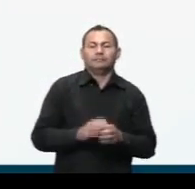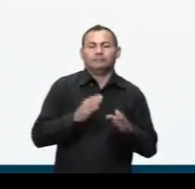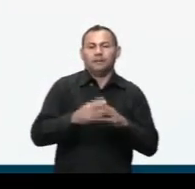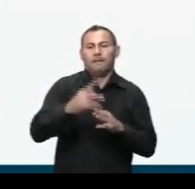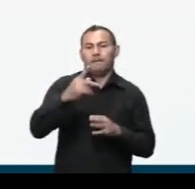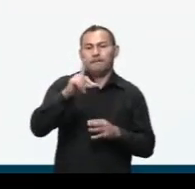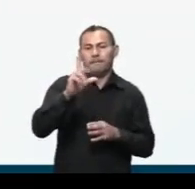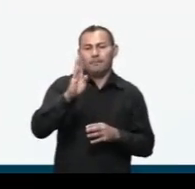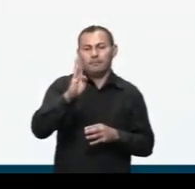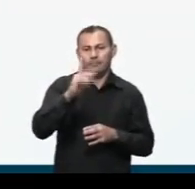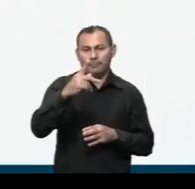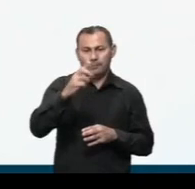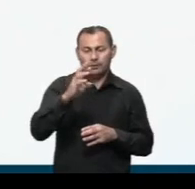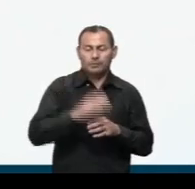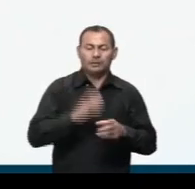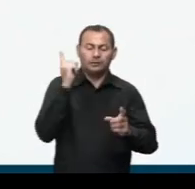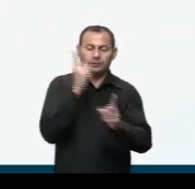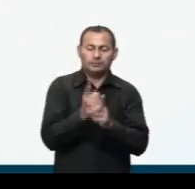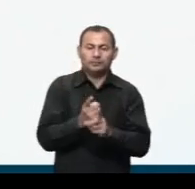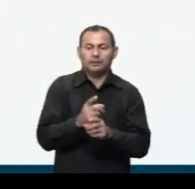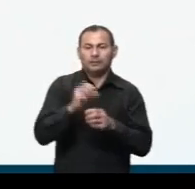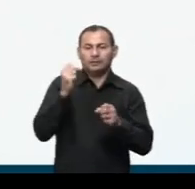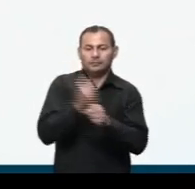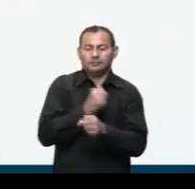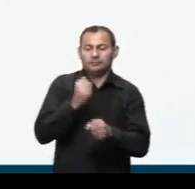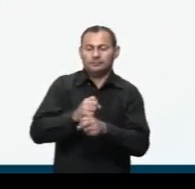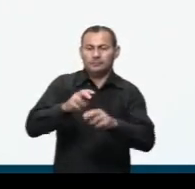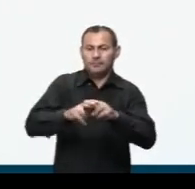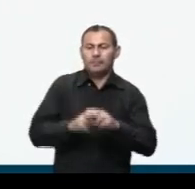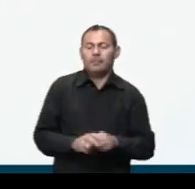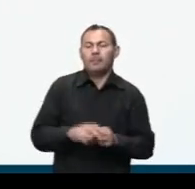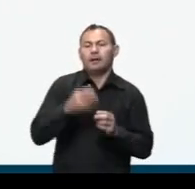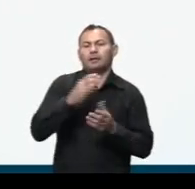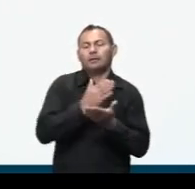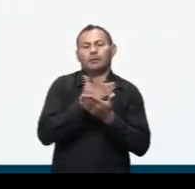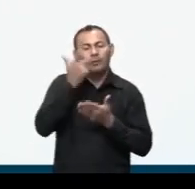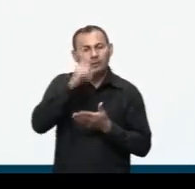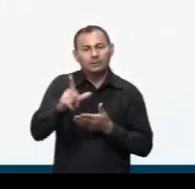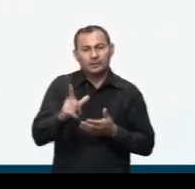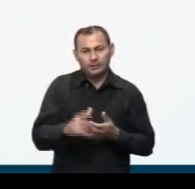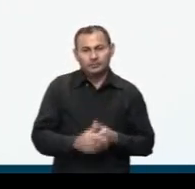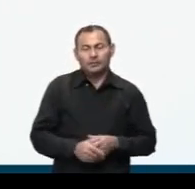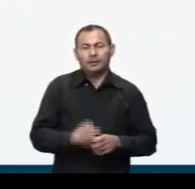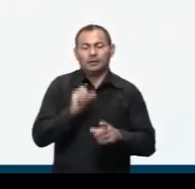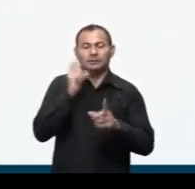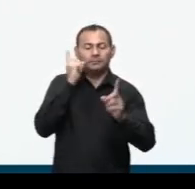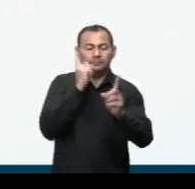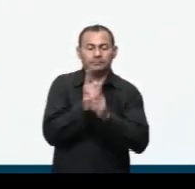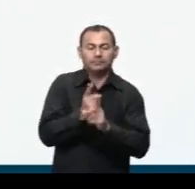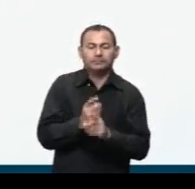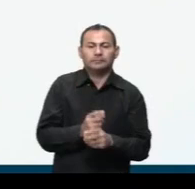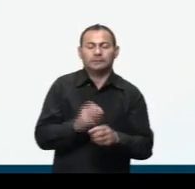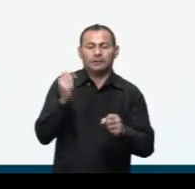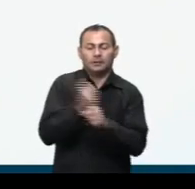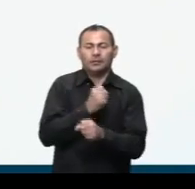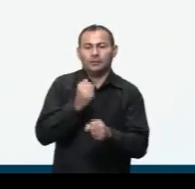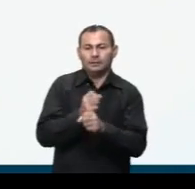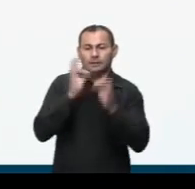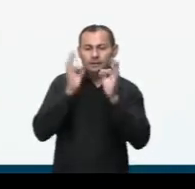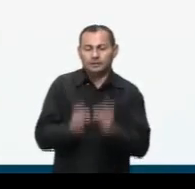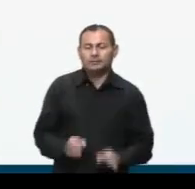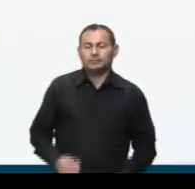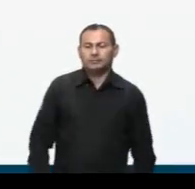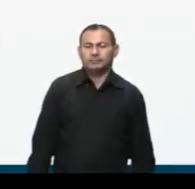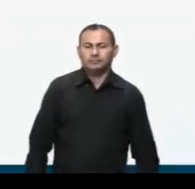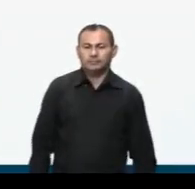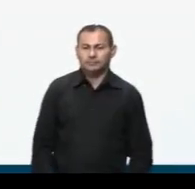desceu o prumo, achou o ponto a ser escavado e daqui ele conseguiu localizar a obra certinho,